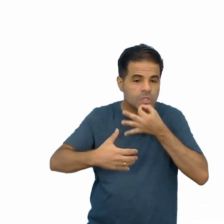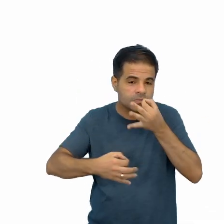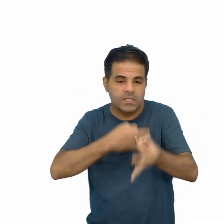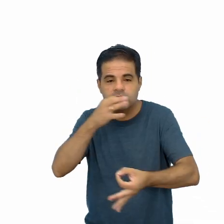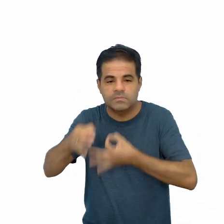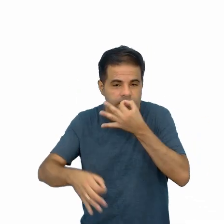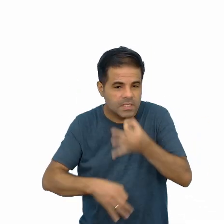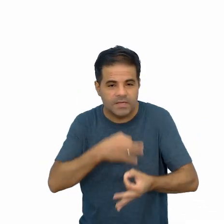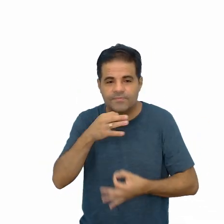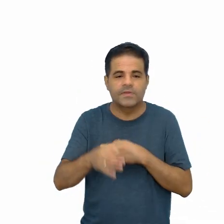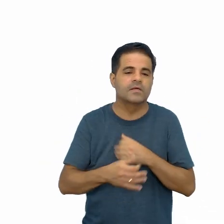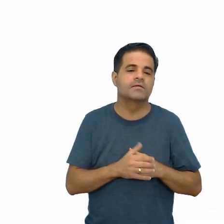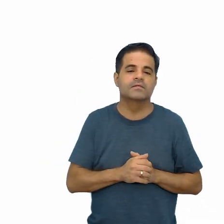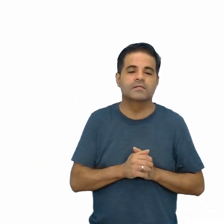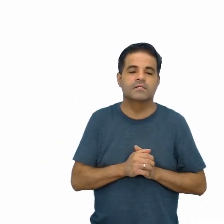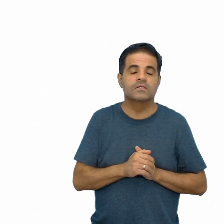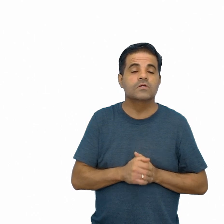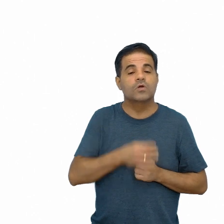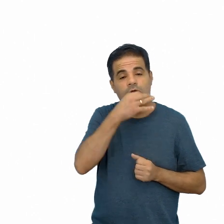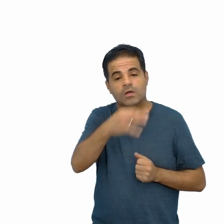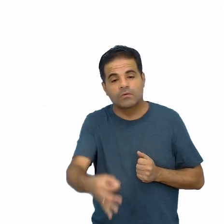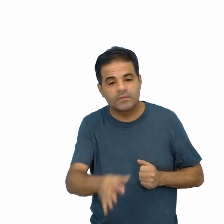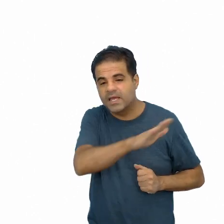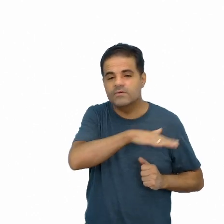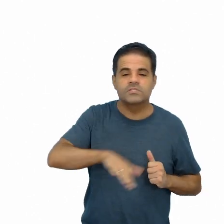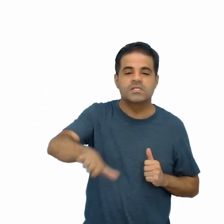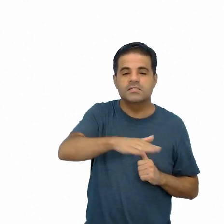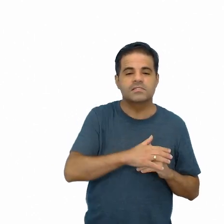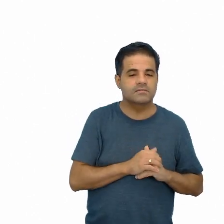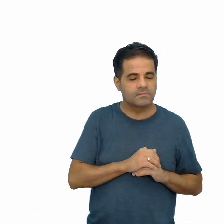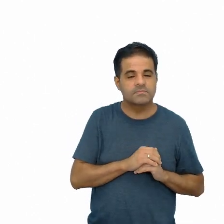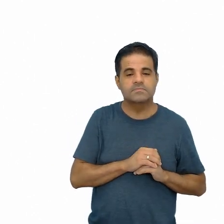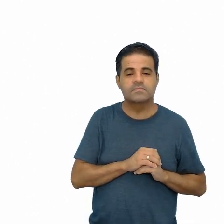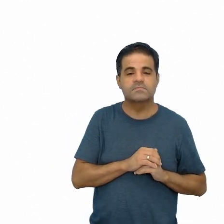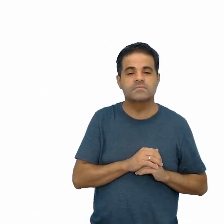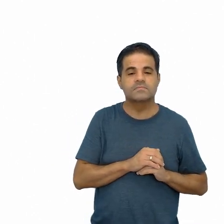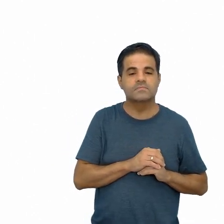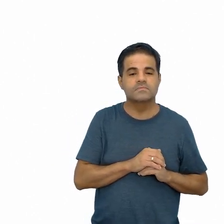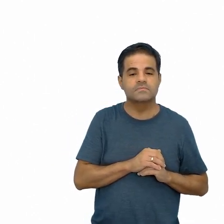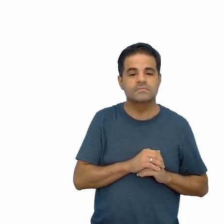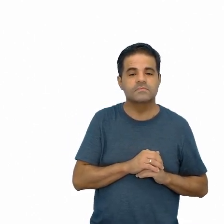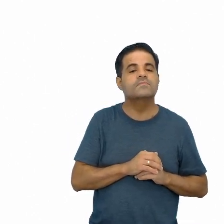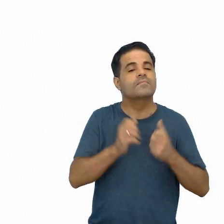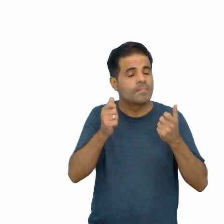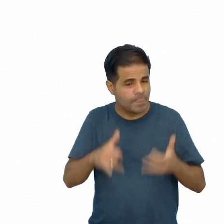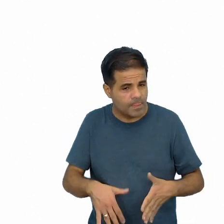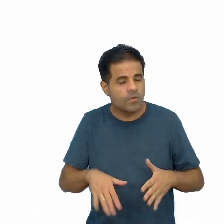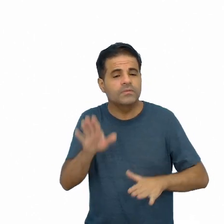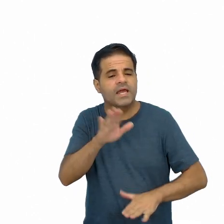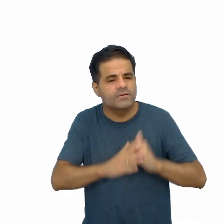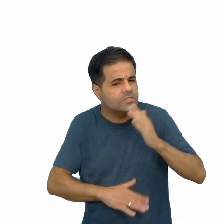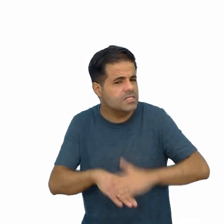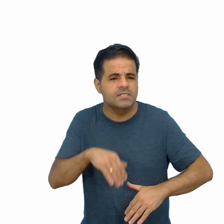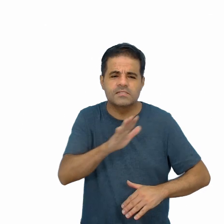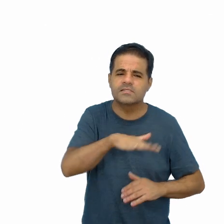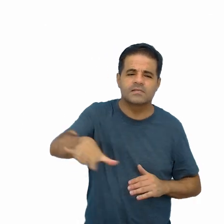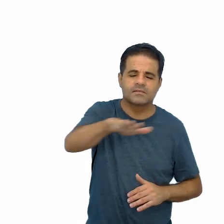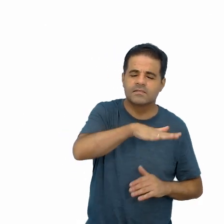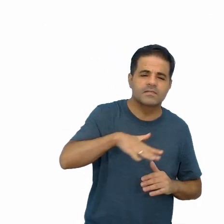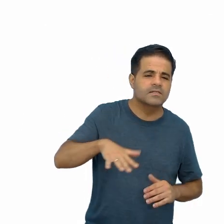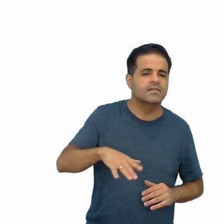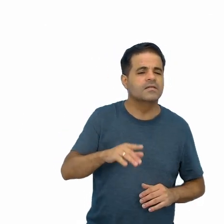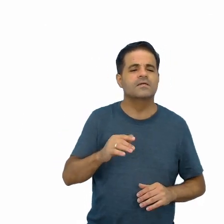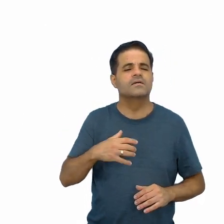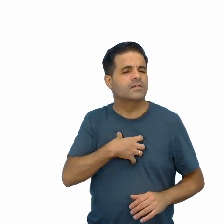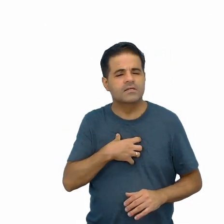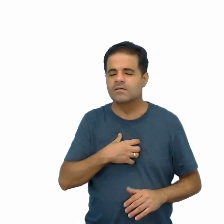sugestões. Olha, gente, eu estou sugerindo para vocês, assim, né, a utilização que não está